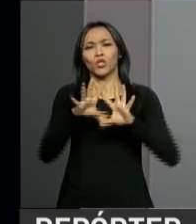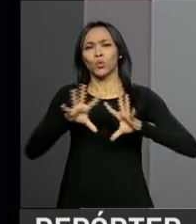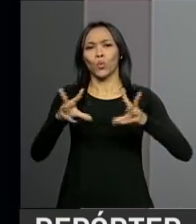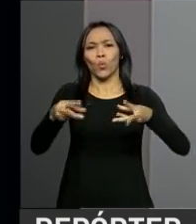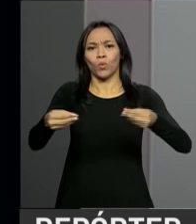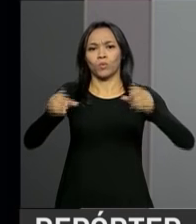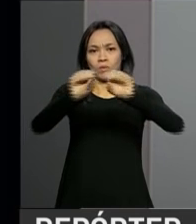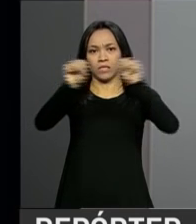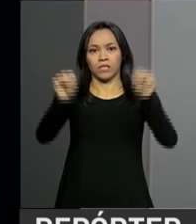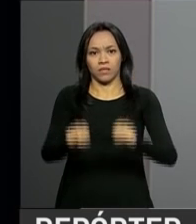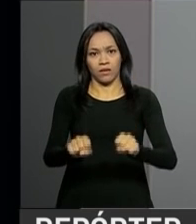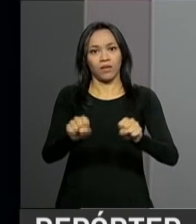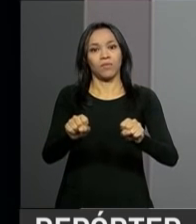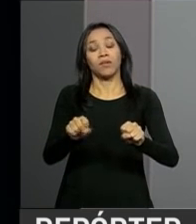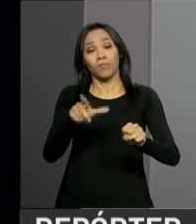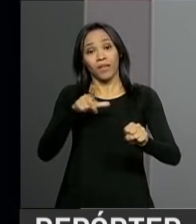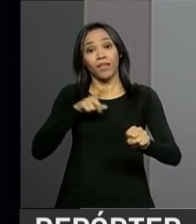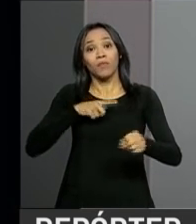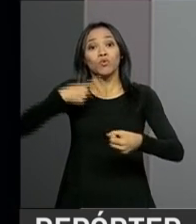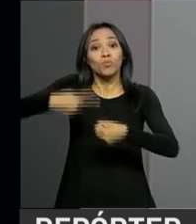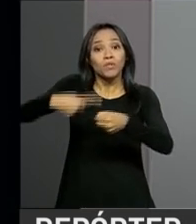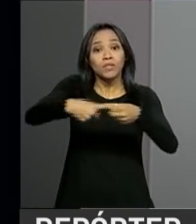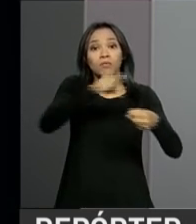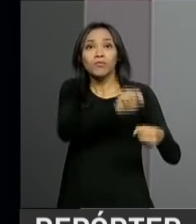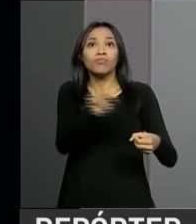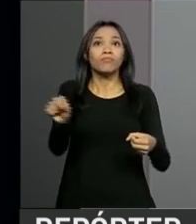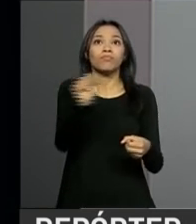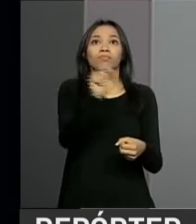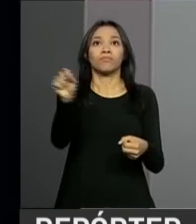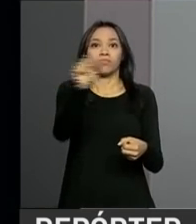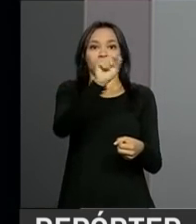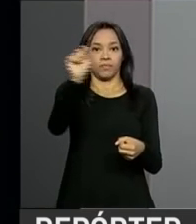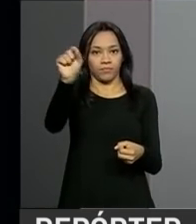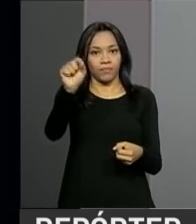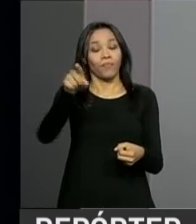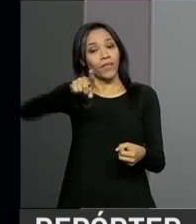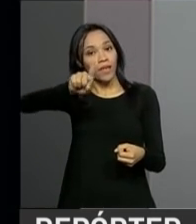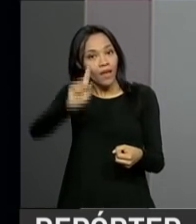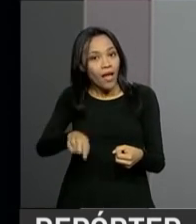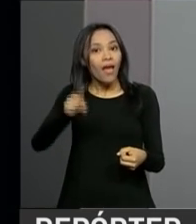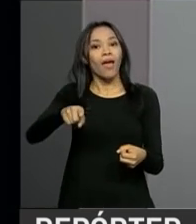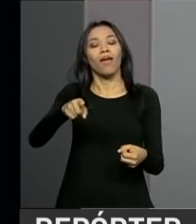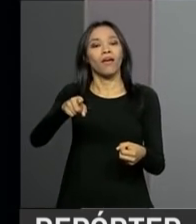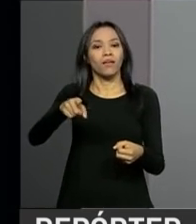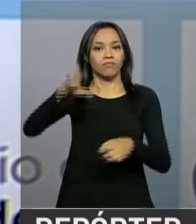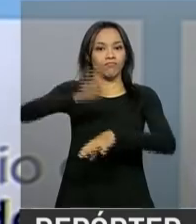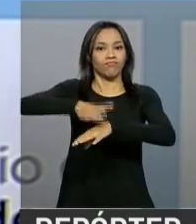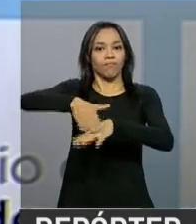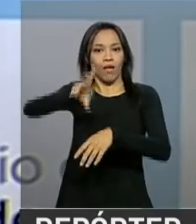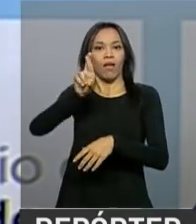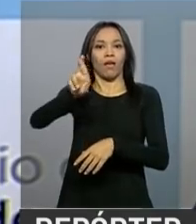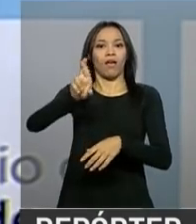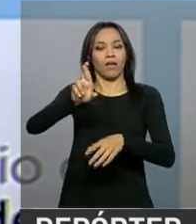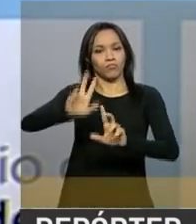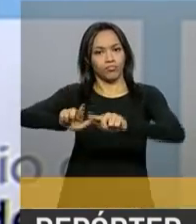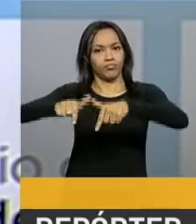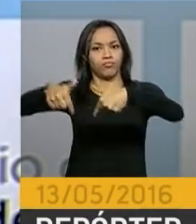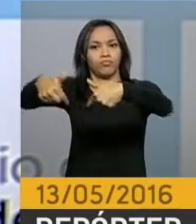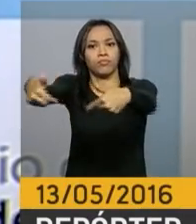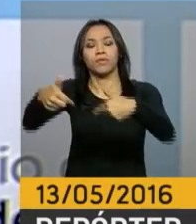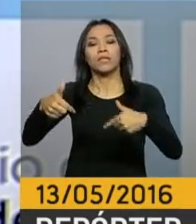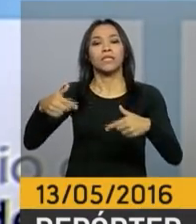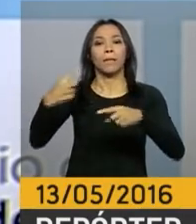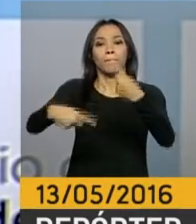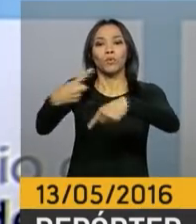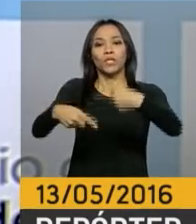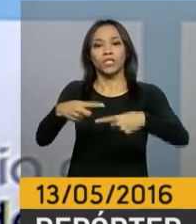nós temos os municípios como os executores da política de saúde é o prefeito que executa lá